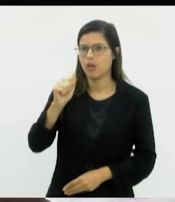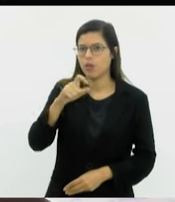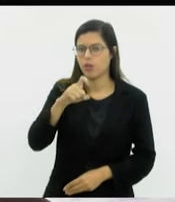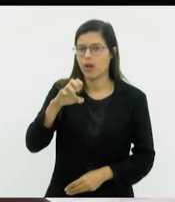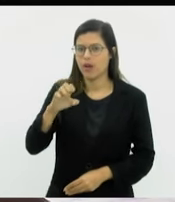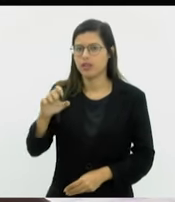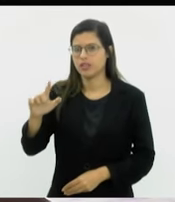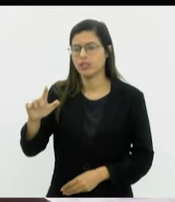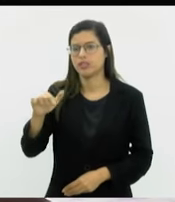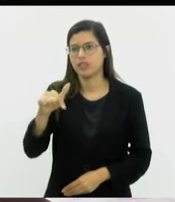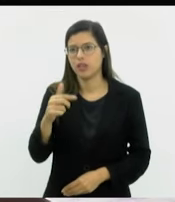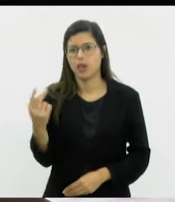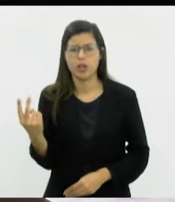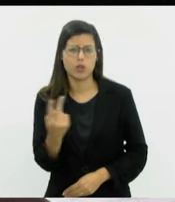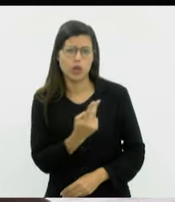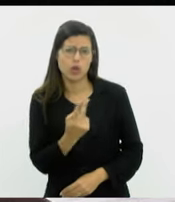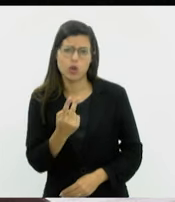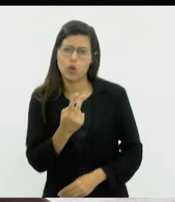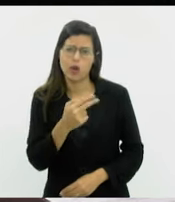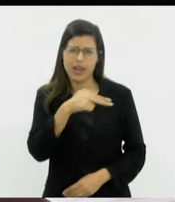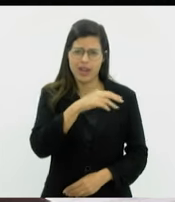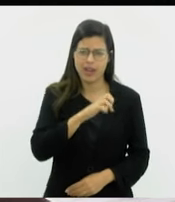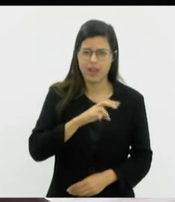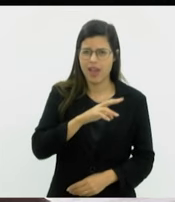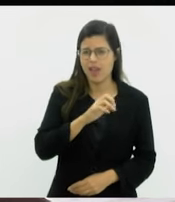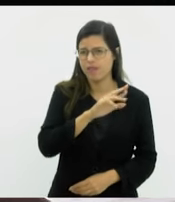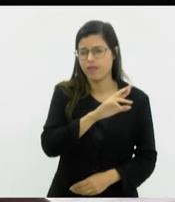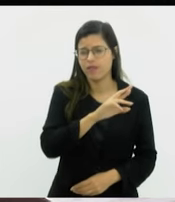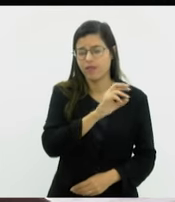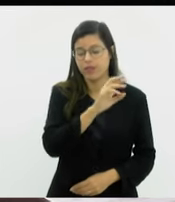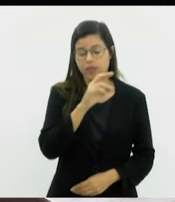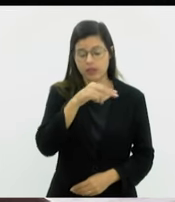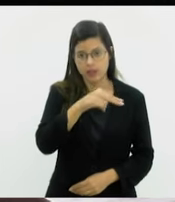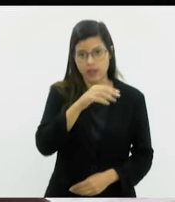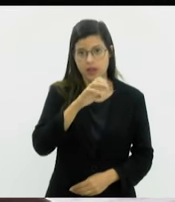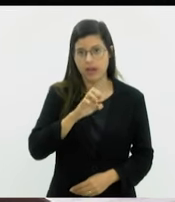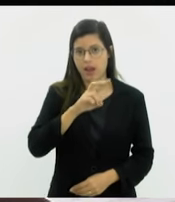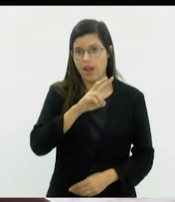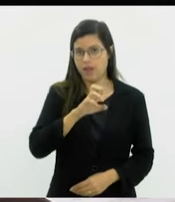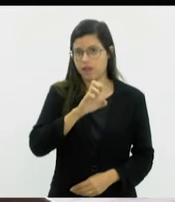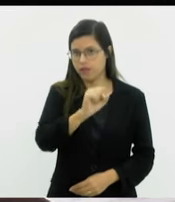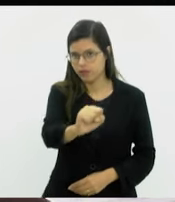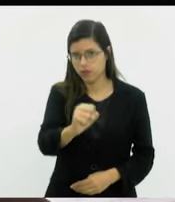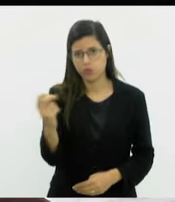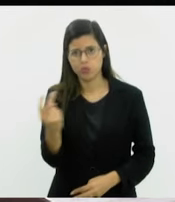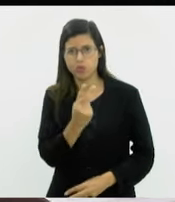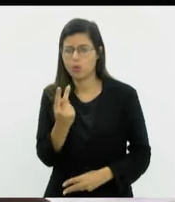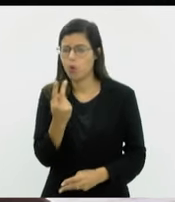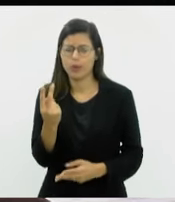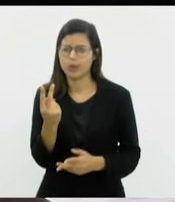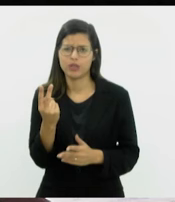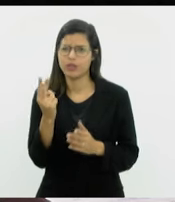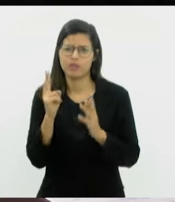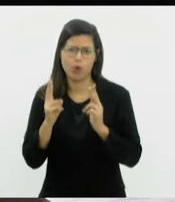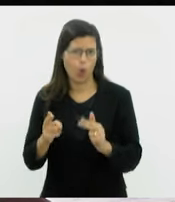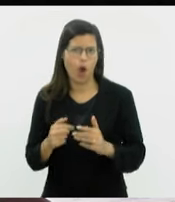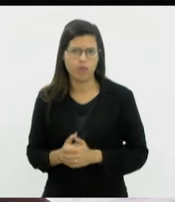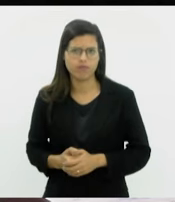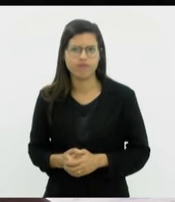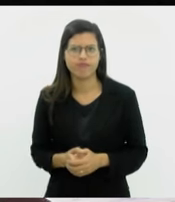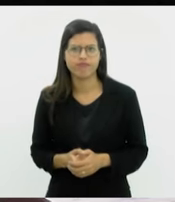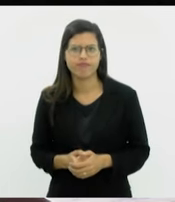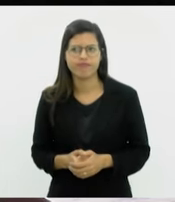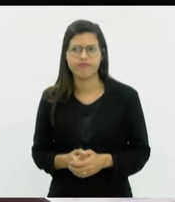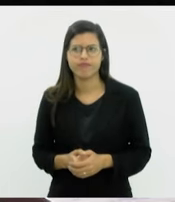Rodrigo Neves são a mesma pessoa. Nobre presidente, amigo parlamentar, Jair Bittencourt. E eles